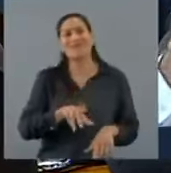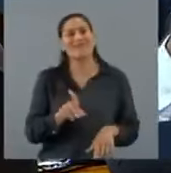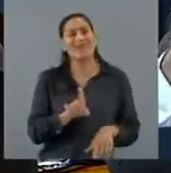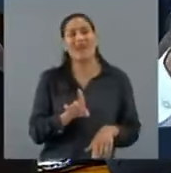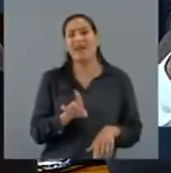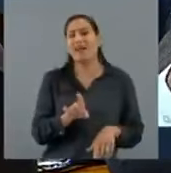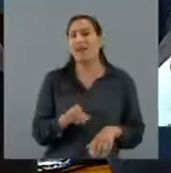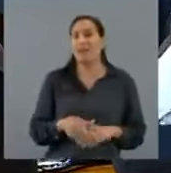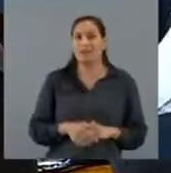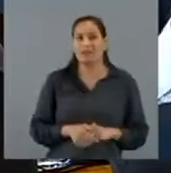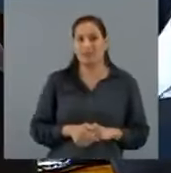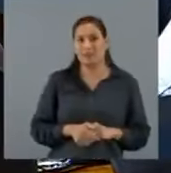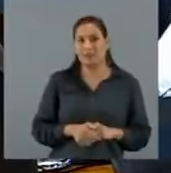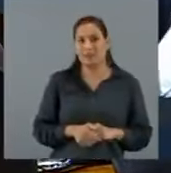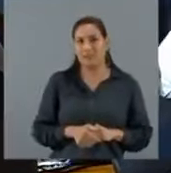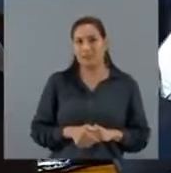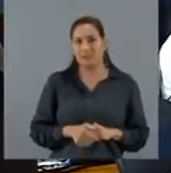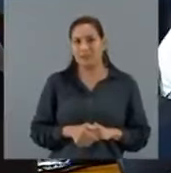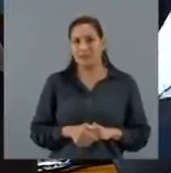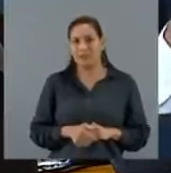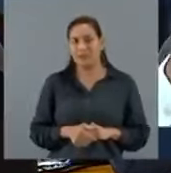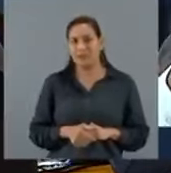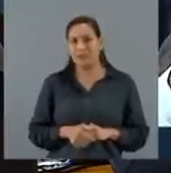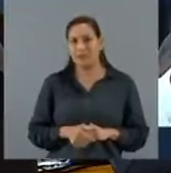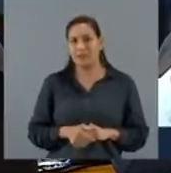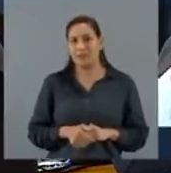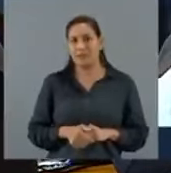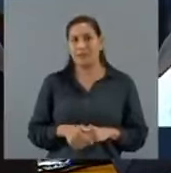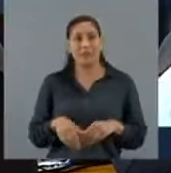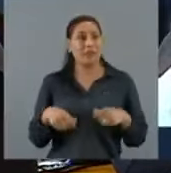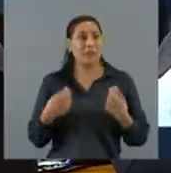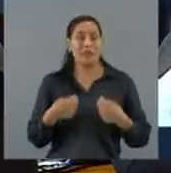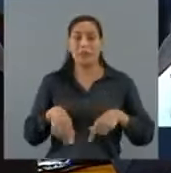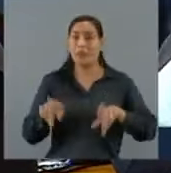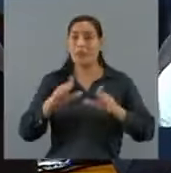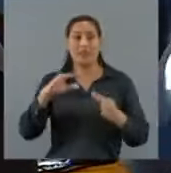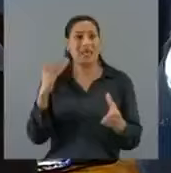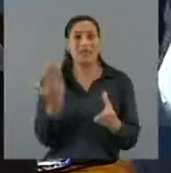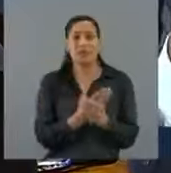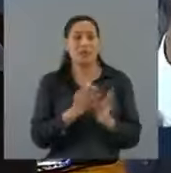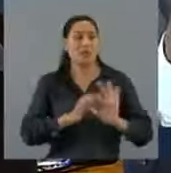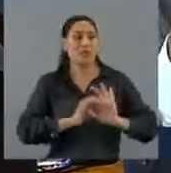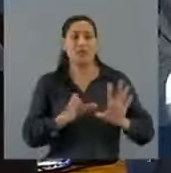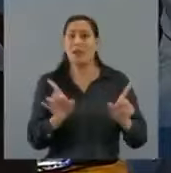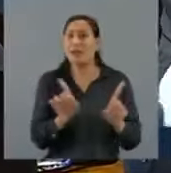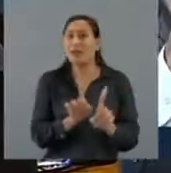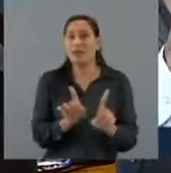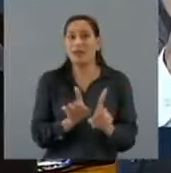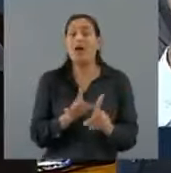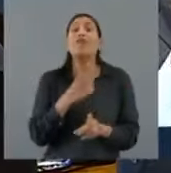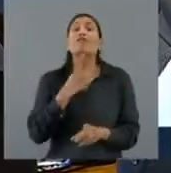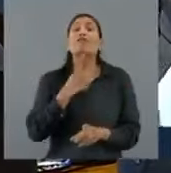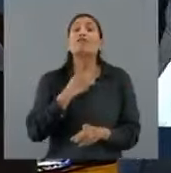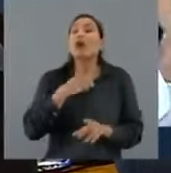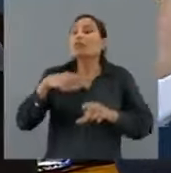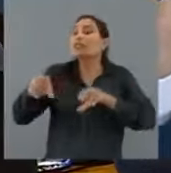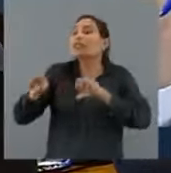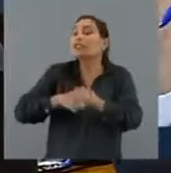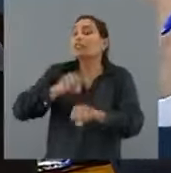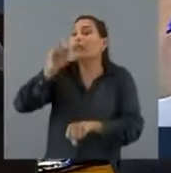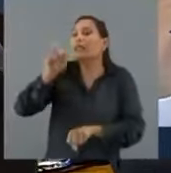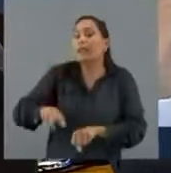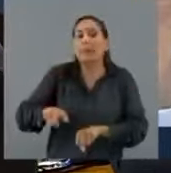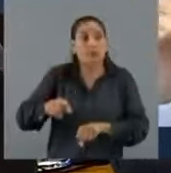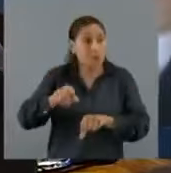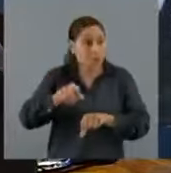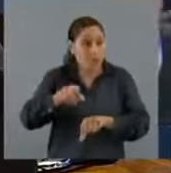essa situação de hoje não era nem para tá sendo Não era nem para ter inquérito aberto porque vontade de matar alguém todo mundo alguma vez na vida já teve